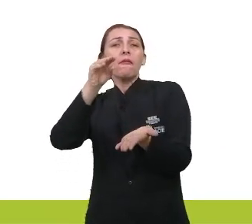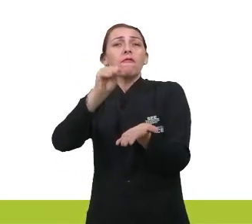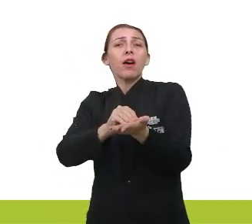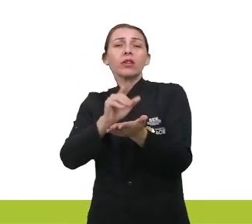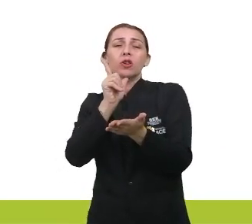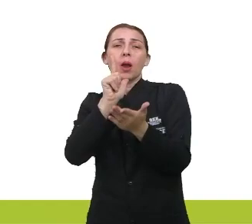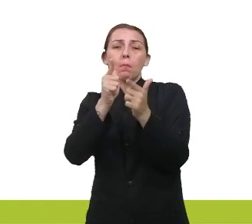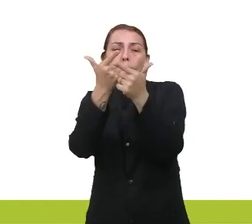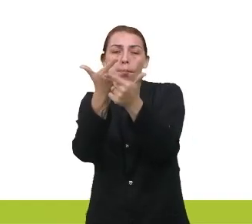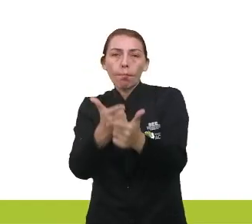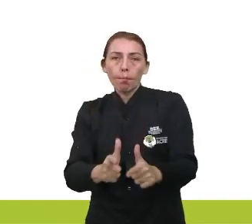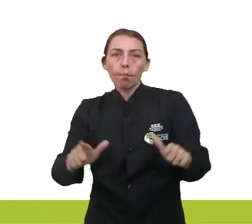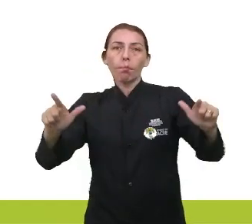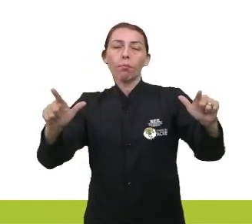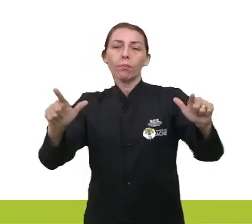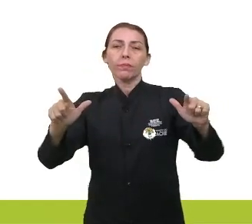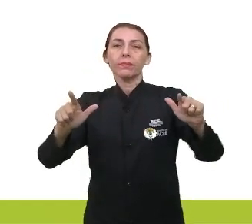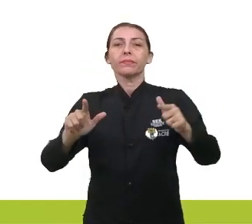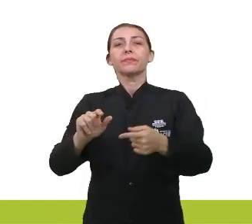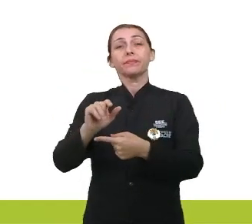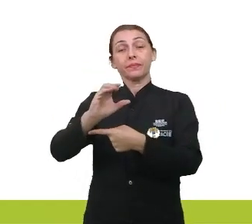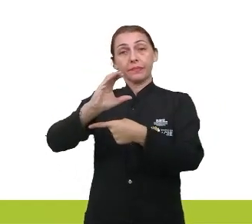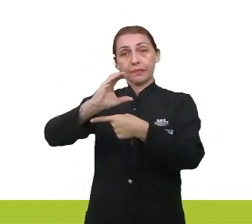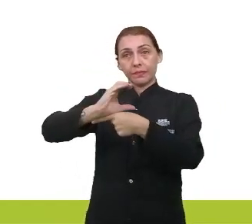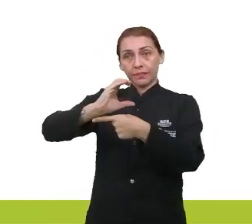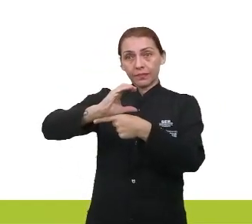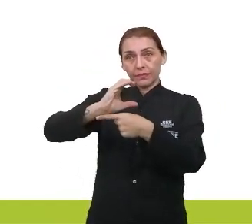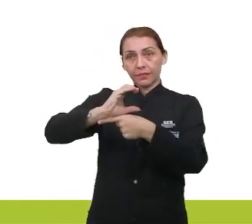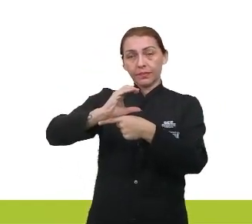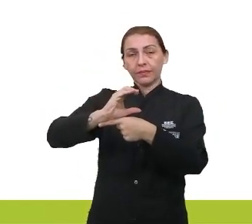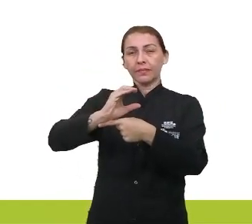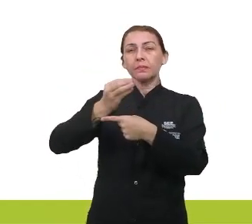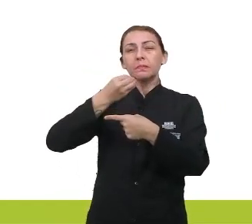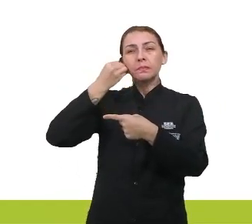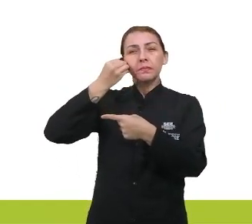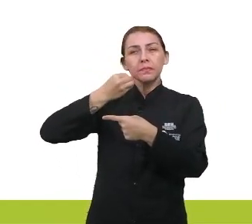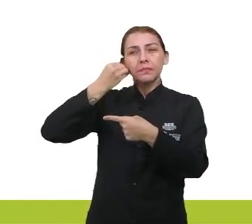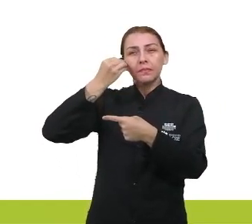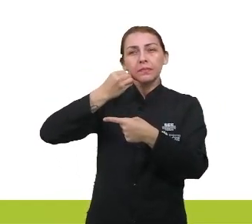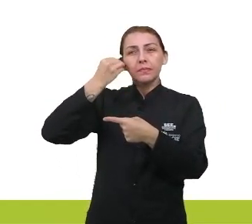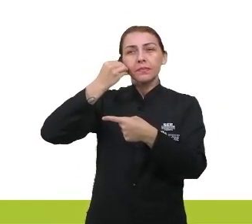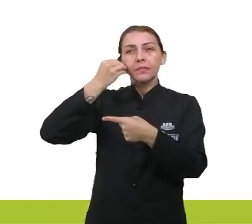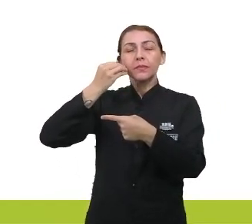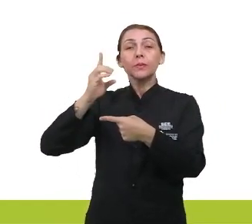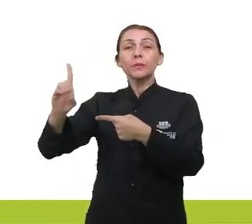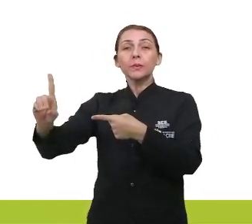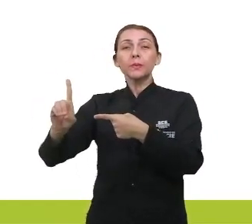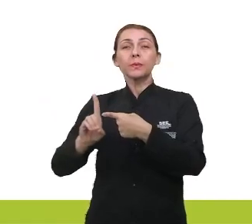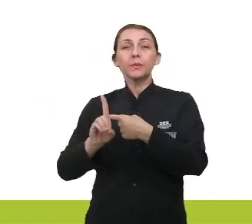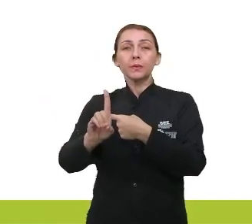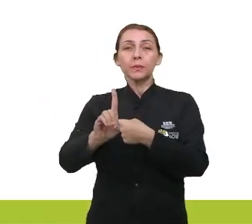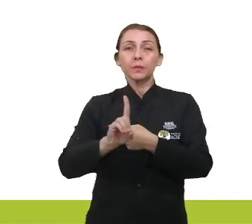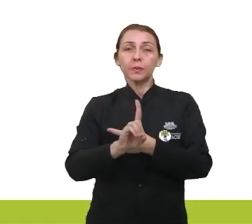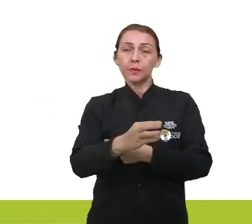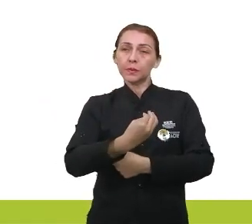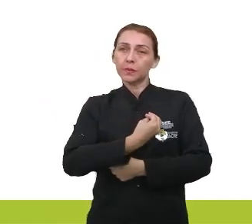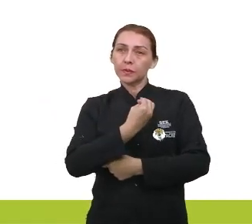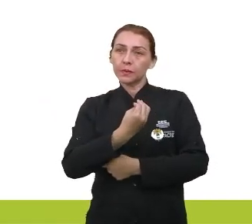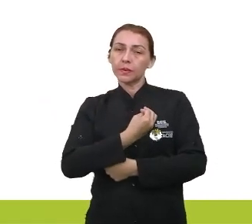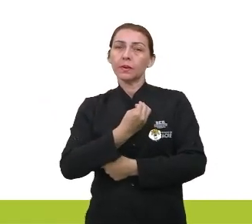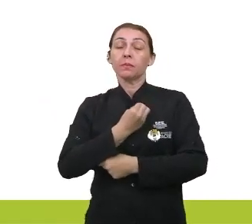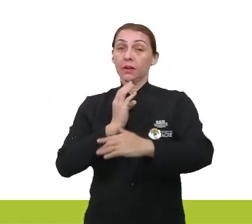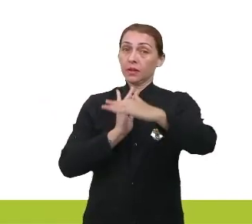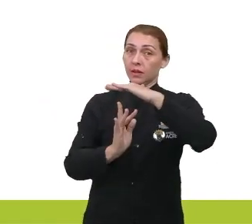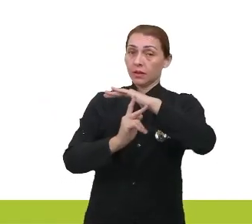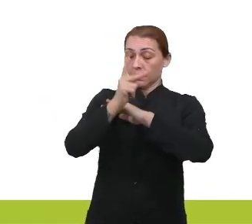precariedade social provocada pela seca? Opção C, a experiência de deslocamento